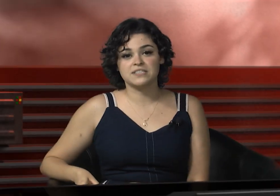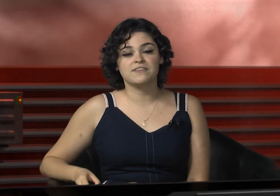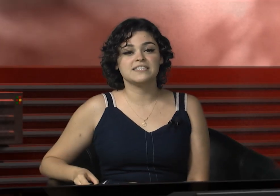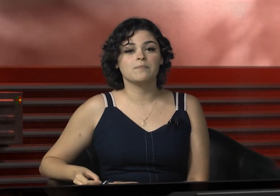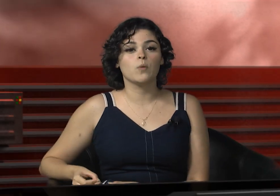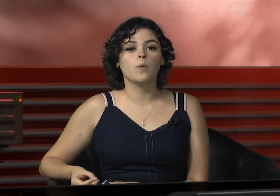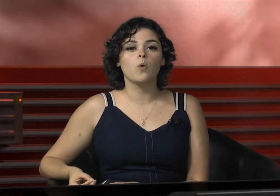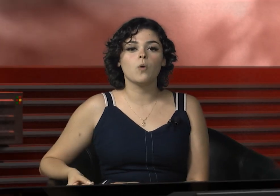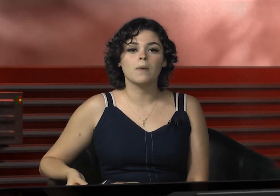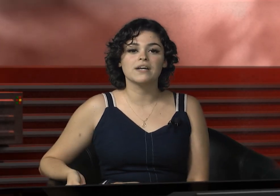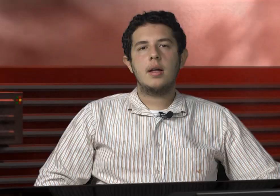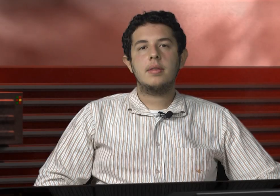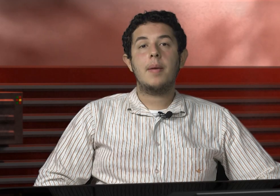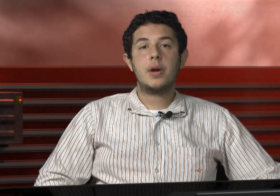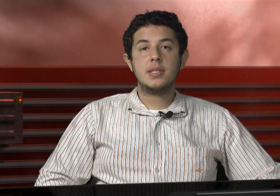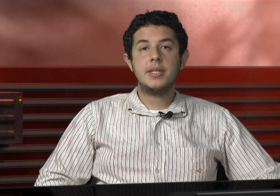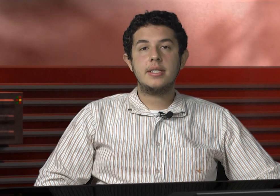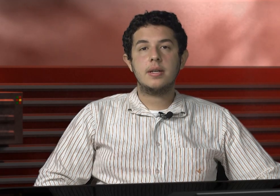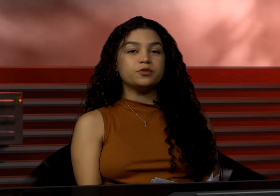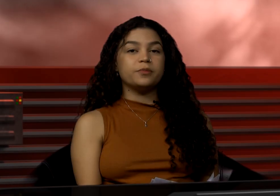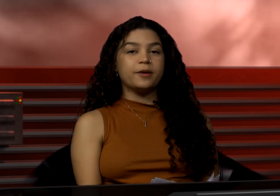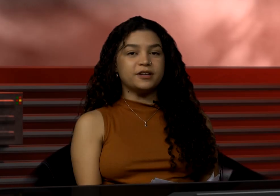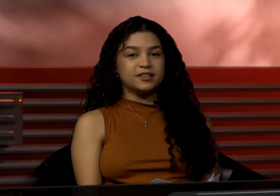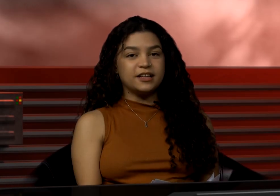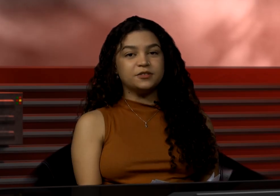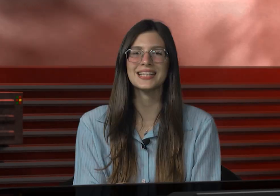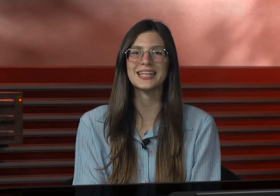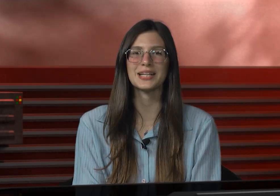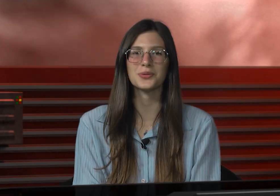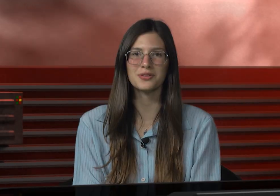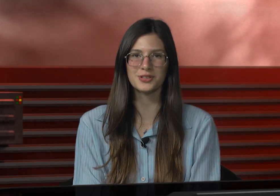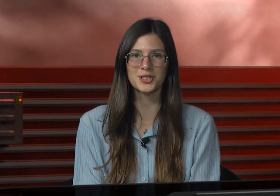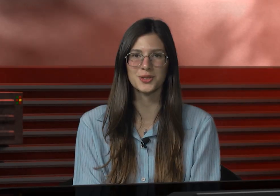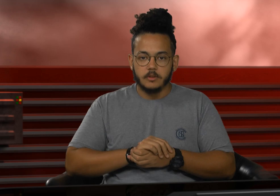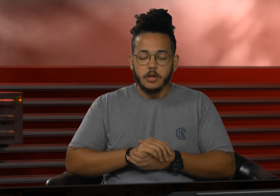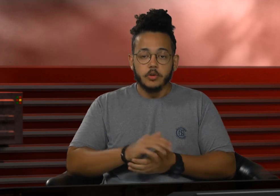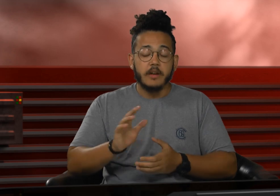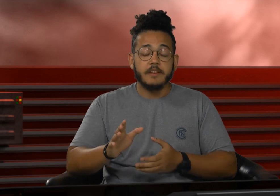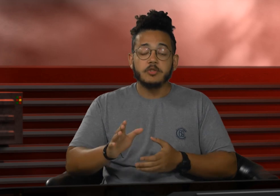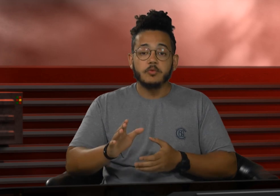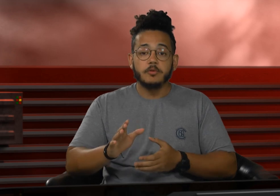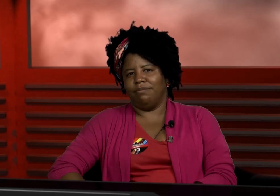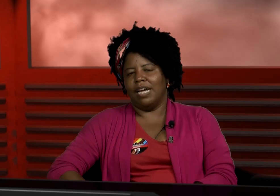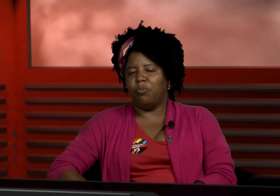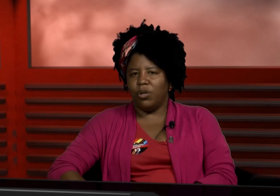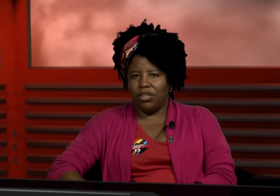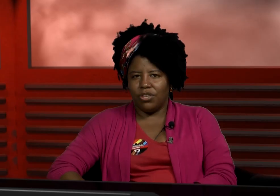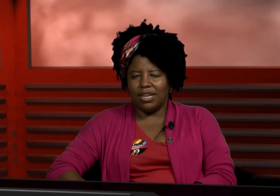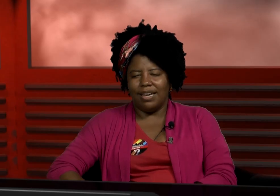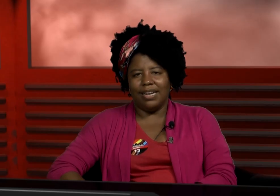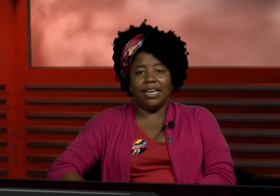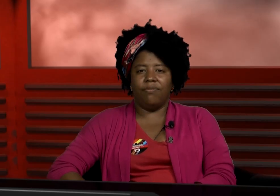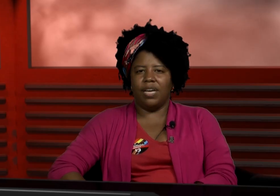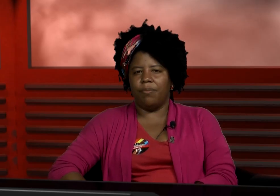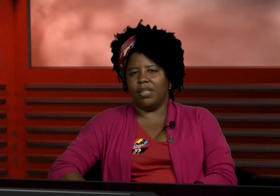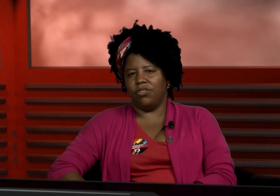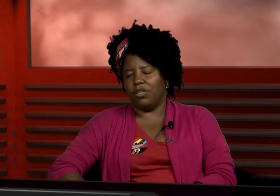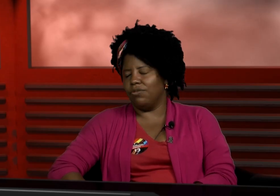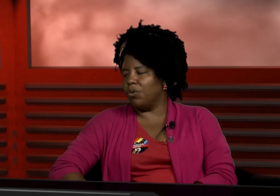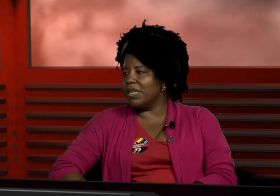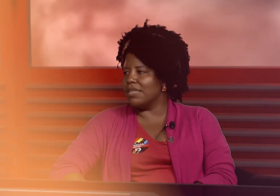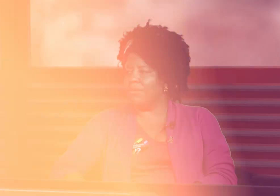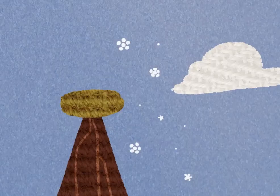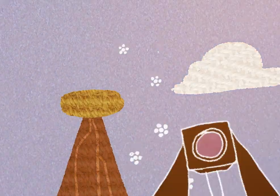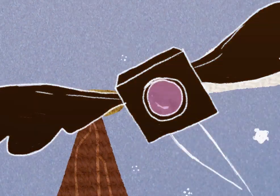O material é produzido pelos alunos que recebem convidados para debater assuntos variados. A política, ela é ferramenta